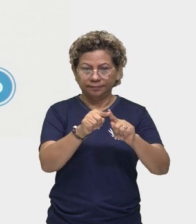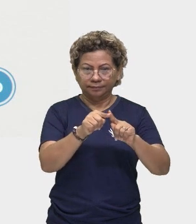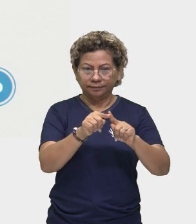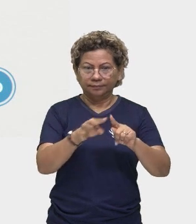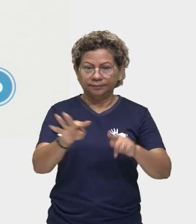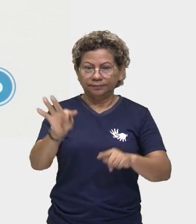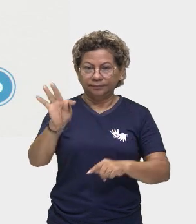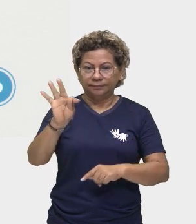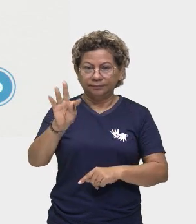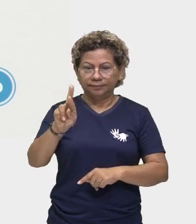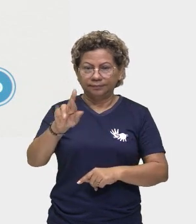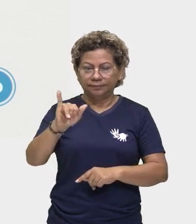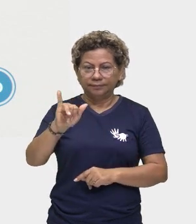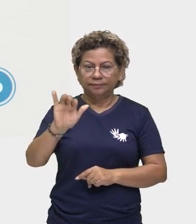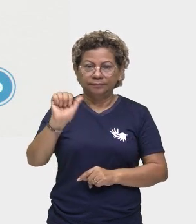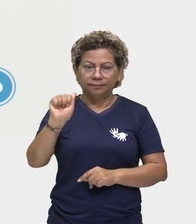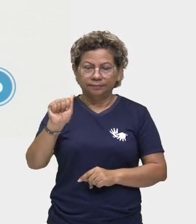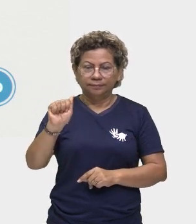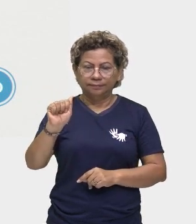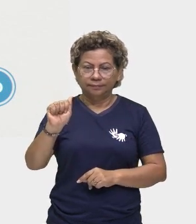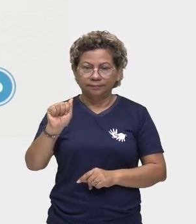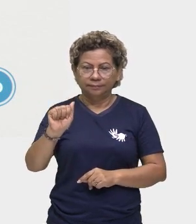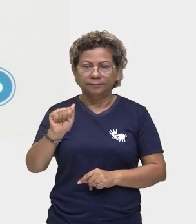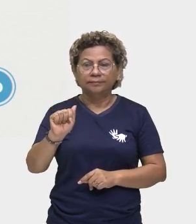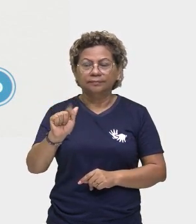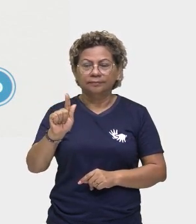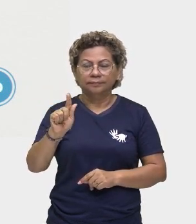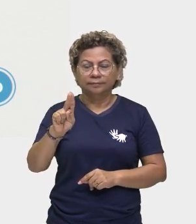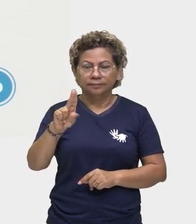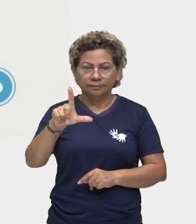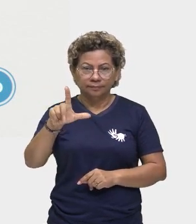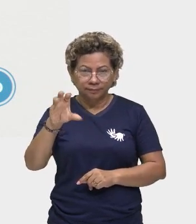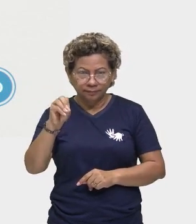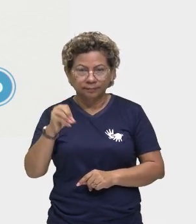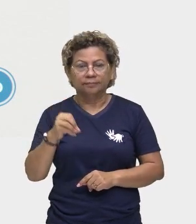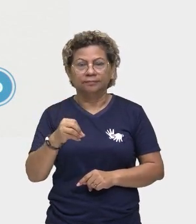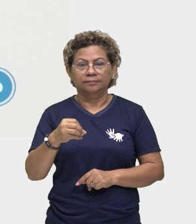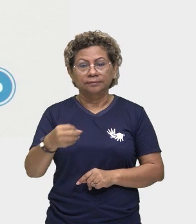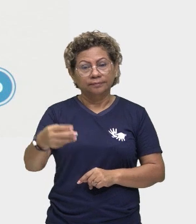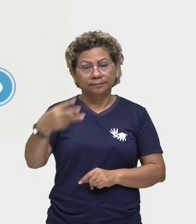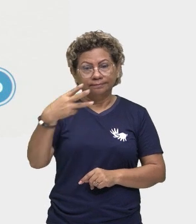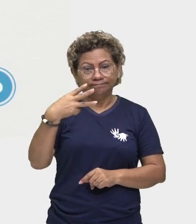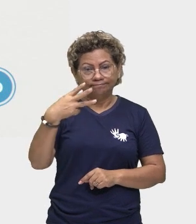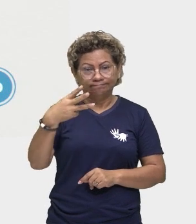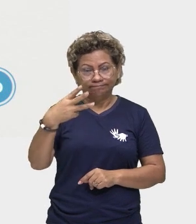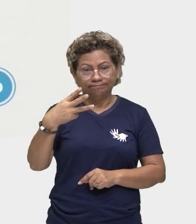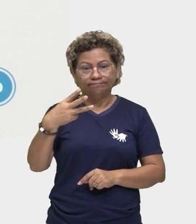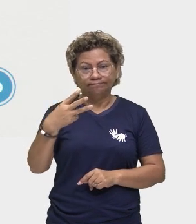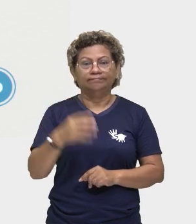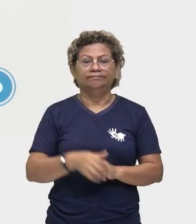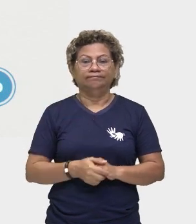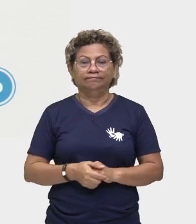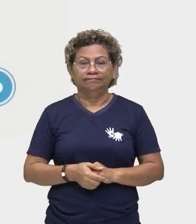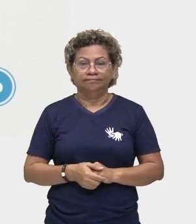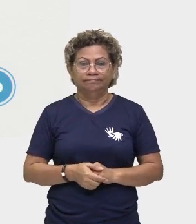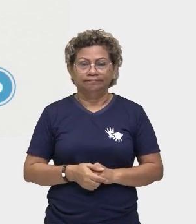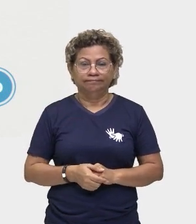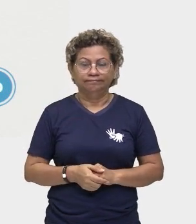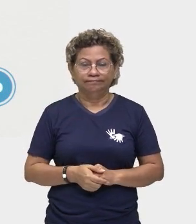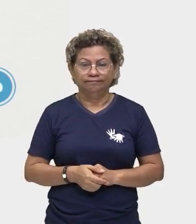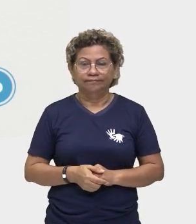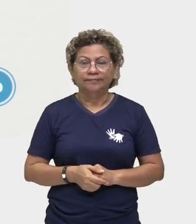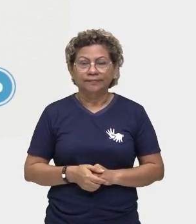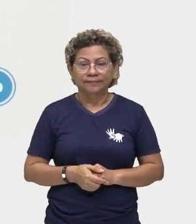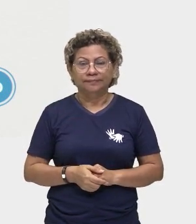os seus vértices são consecutivos, né? ABC. E o ângulo interno, ele sendo regular, detalhe,